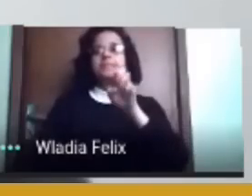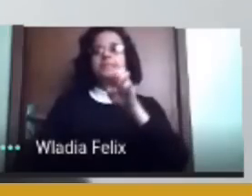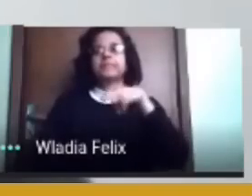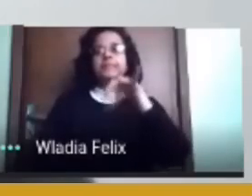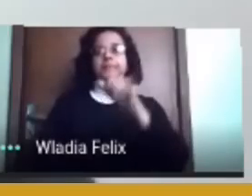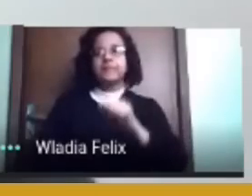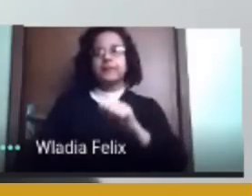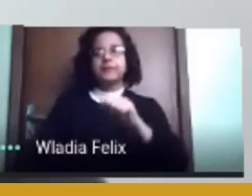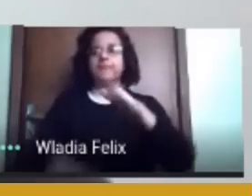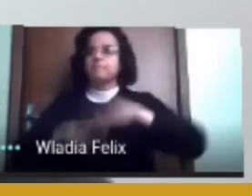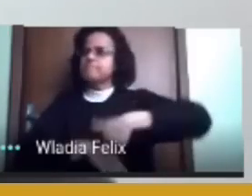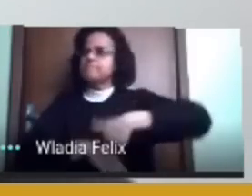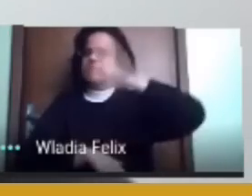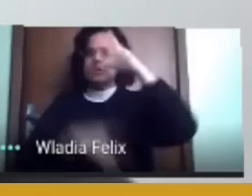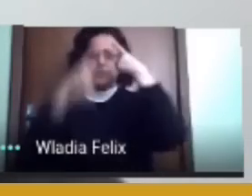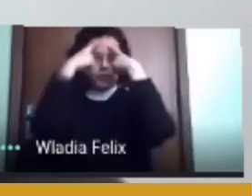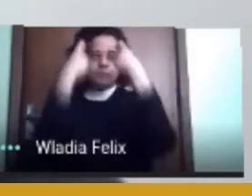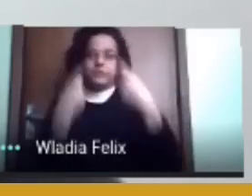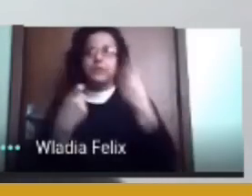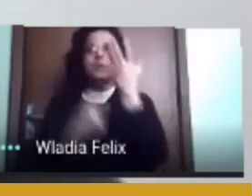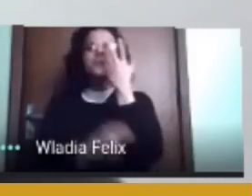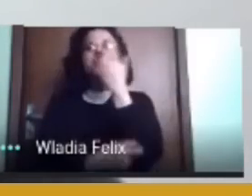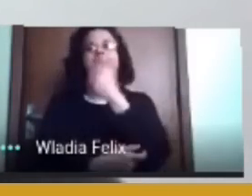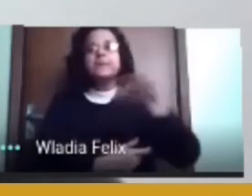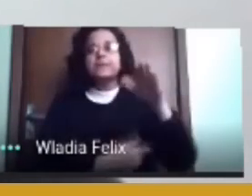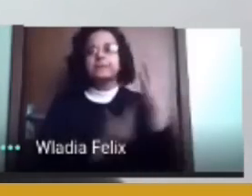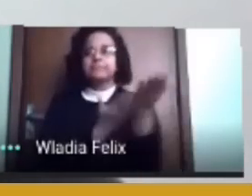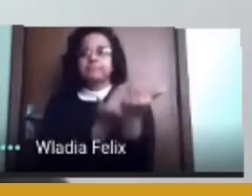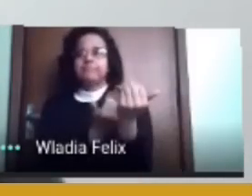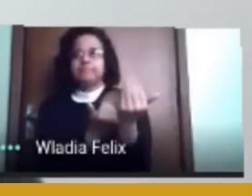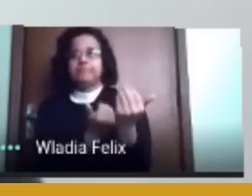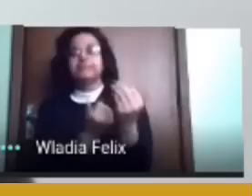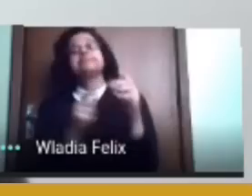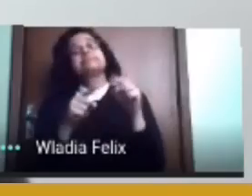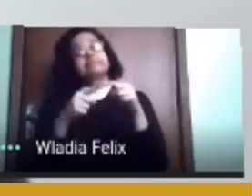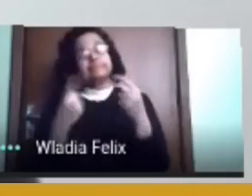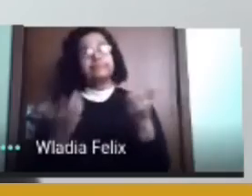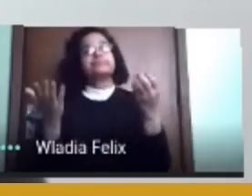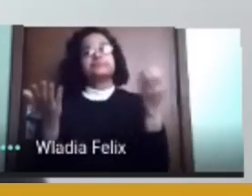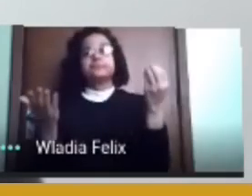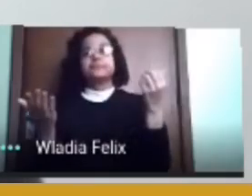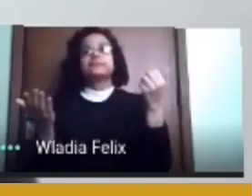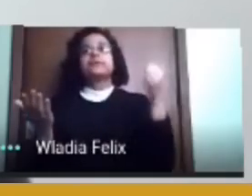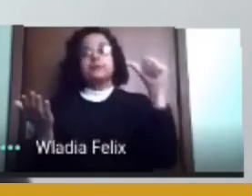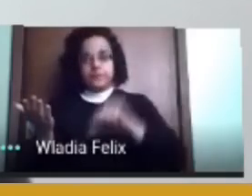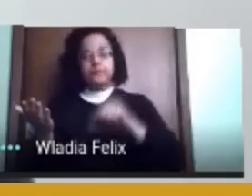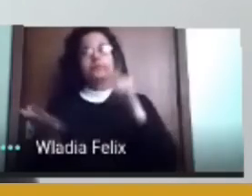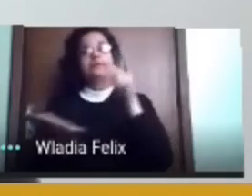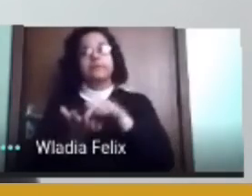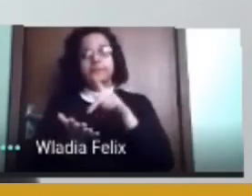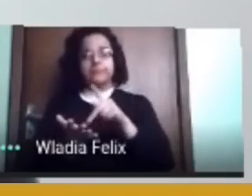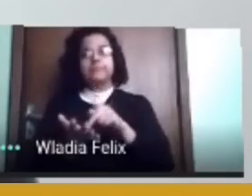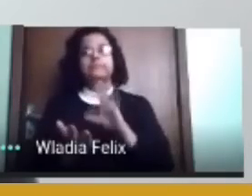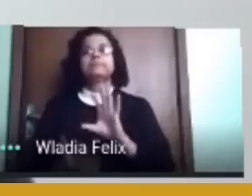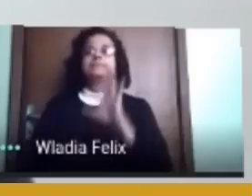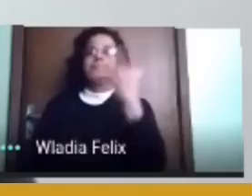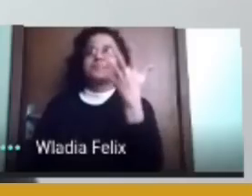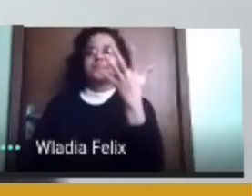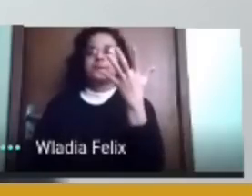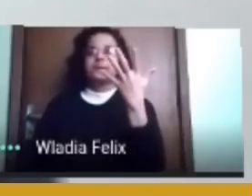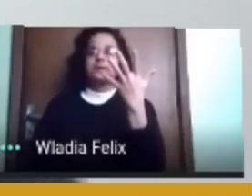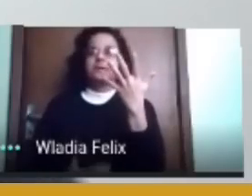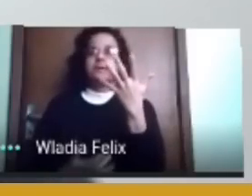E, infelizmente, essa é uma realidade. Né? E aí, quem faz uma fala nessa